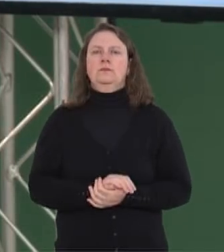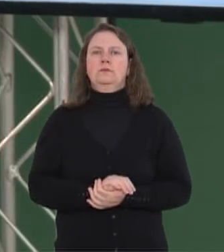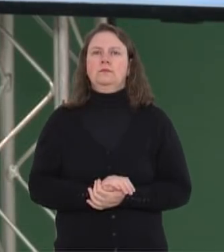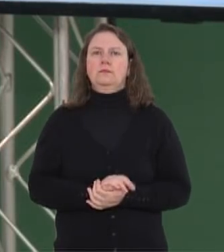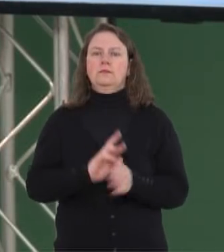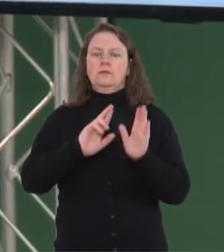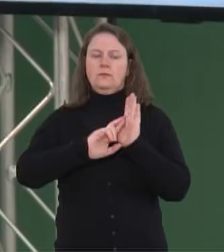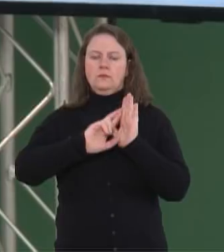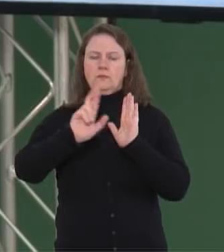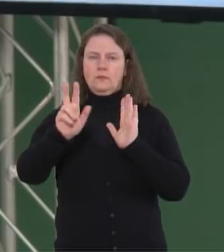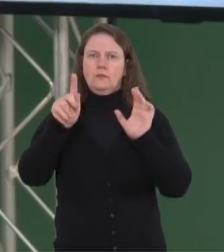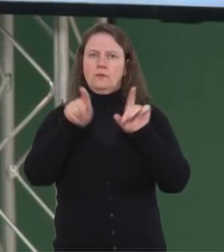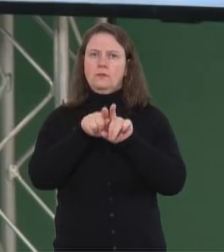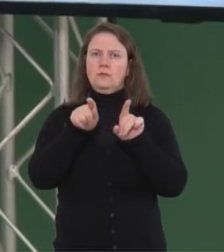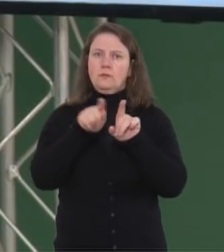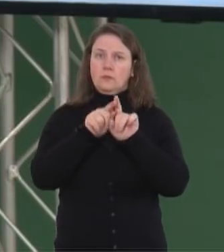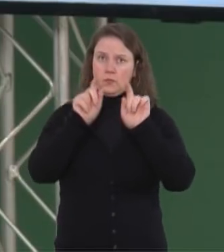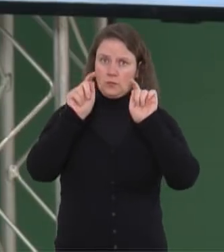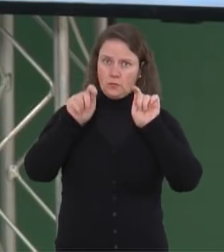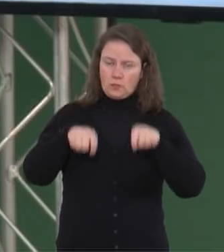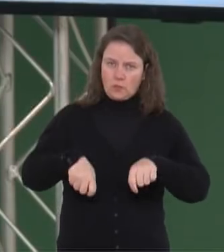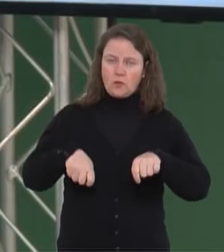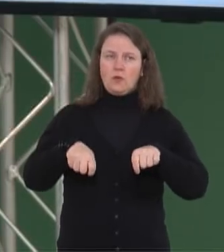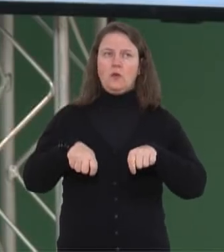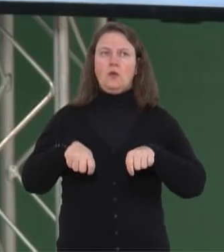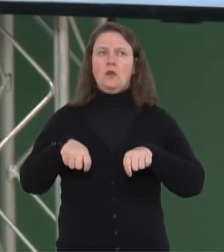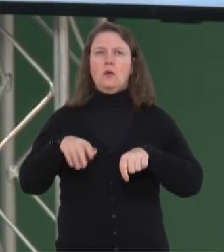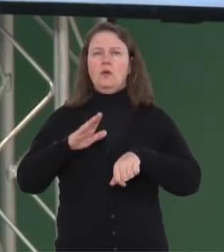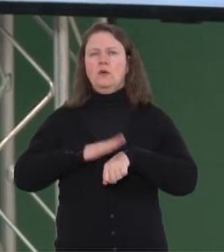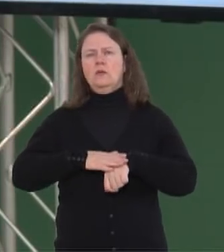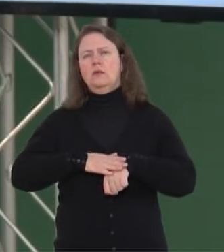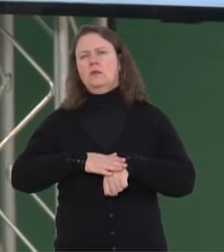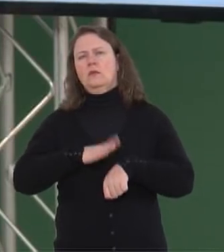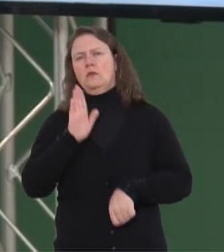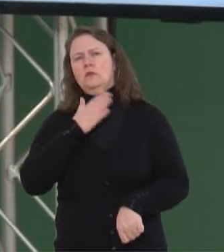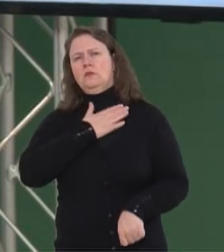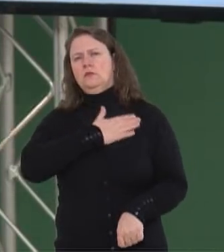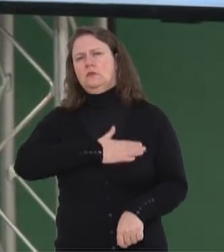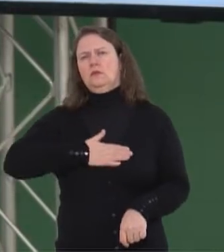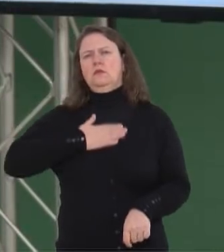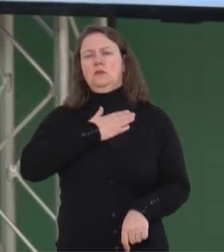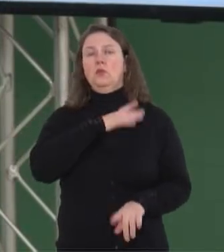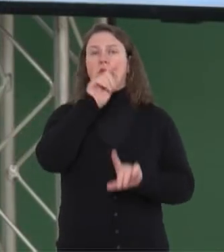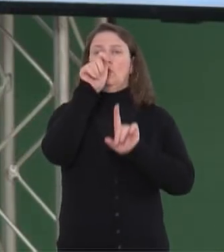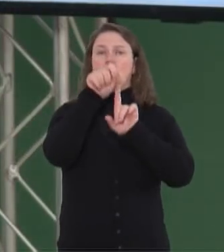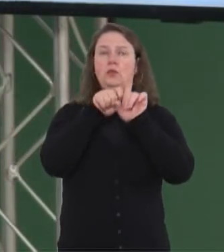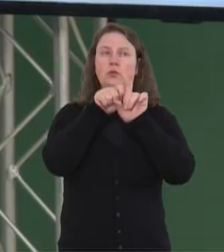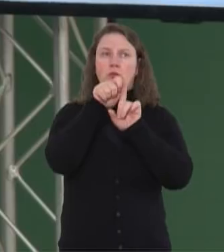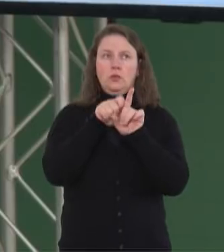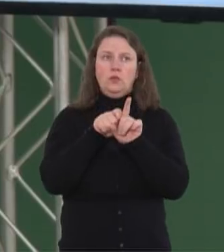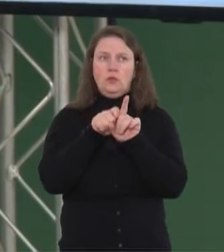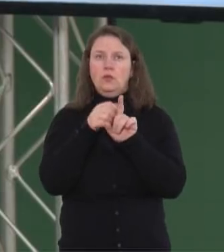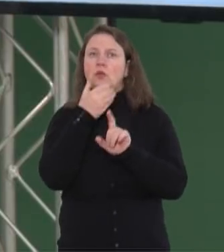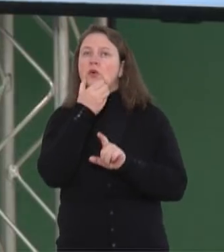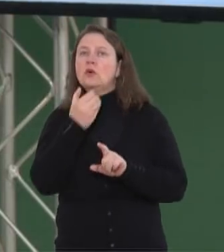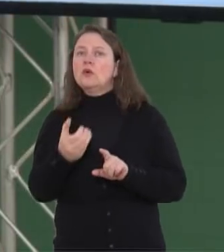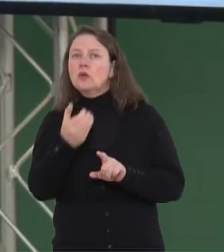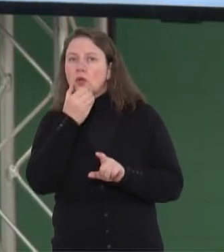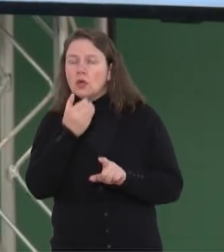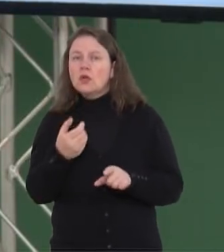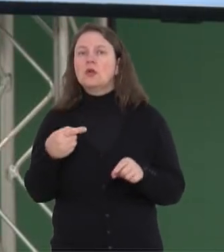minha resposta poderia ser My favorite months of the year are